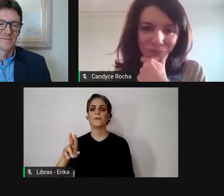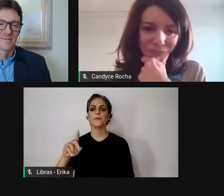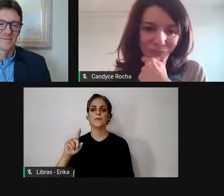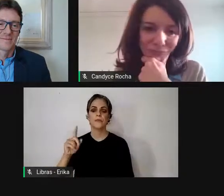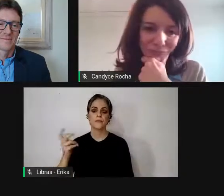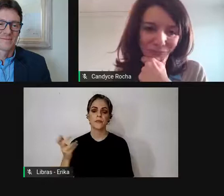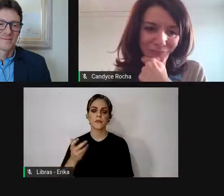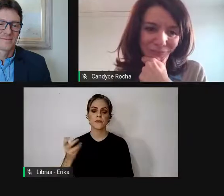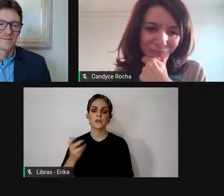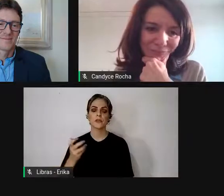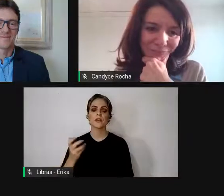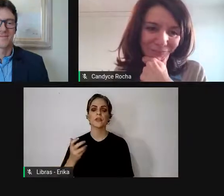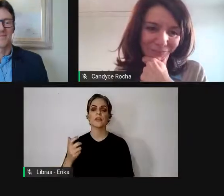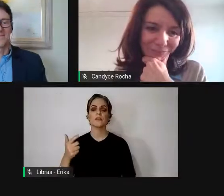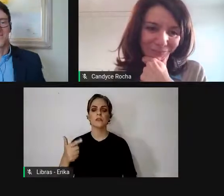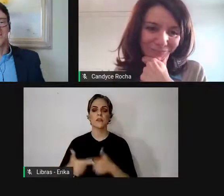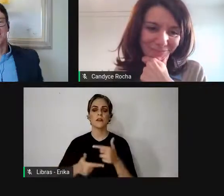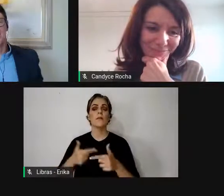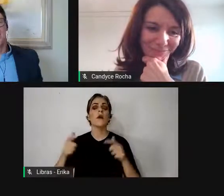Em Brasília.